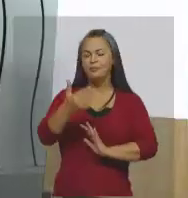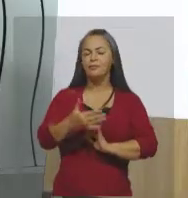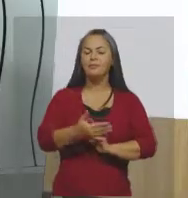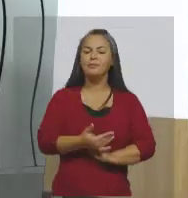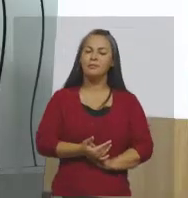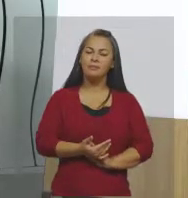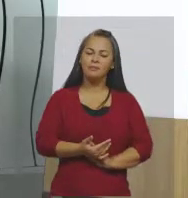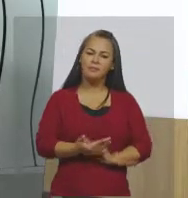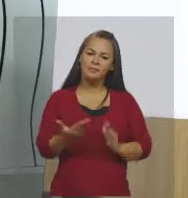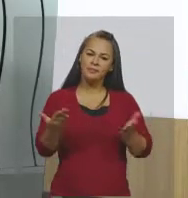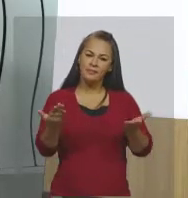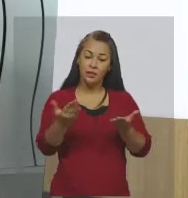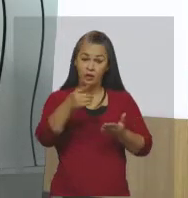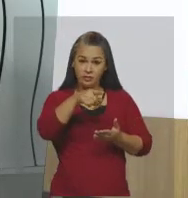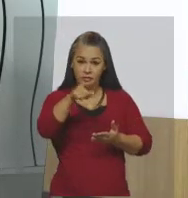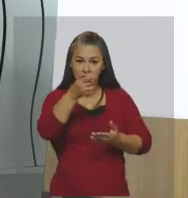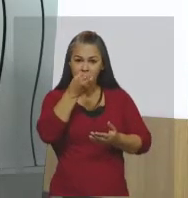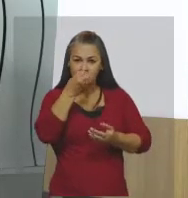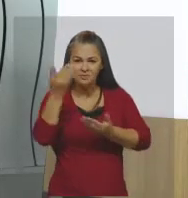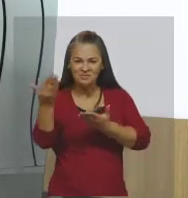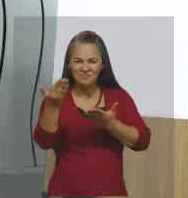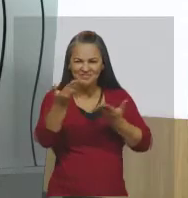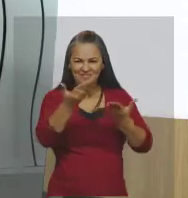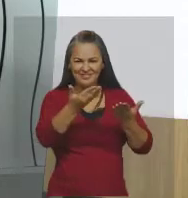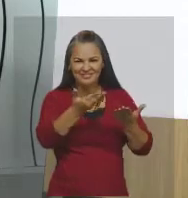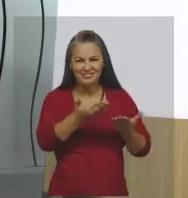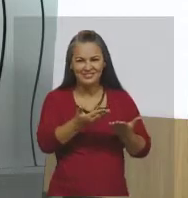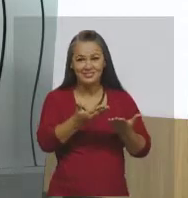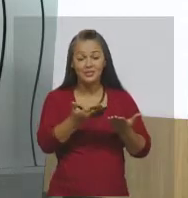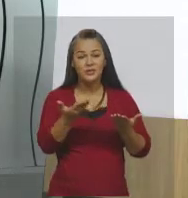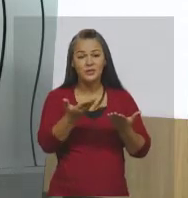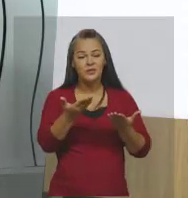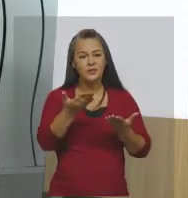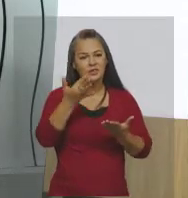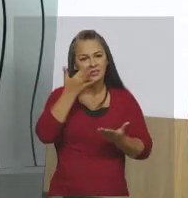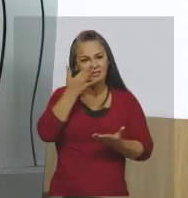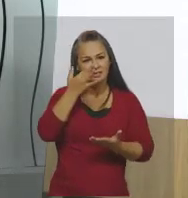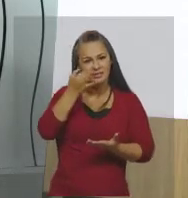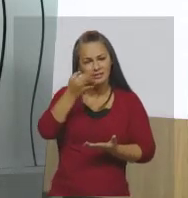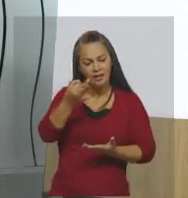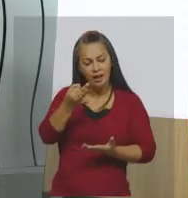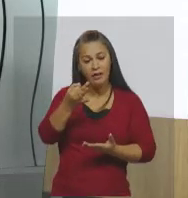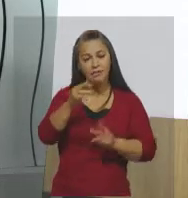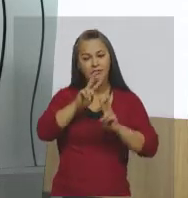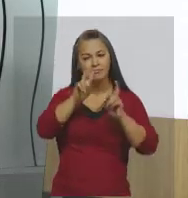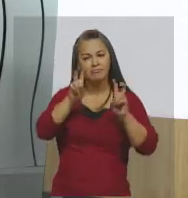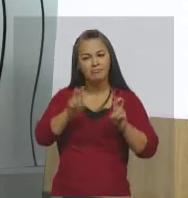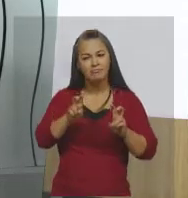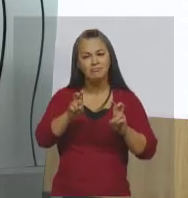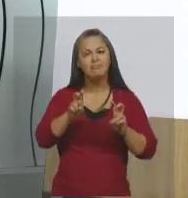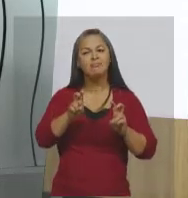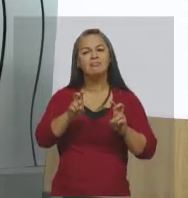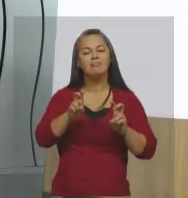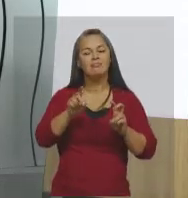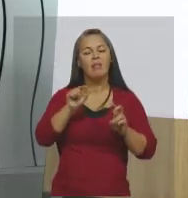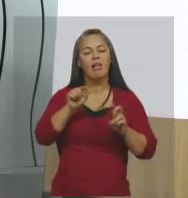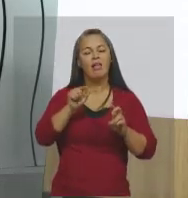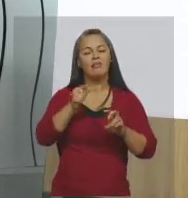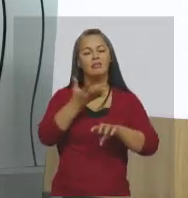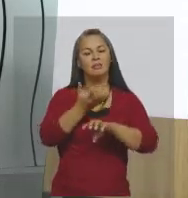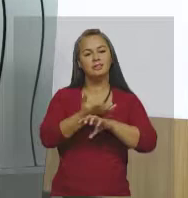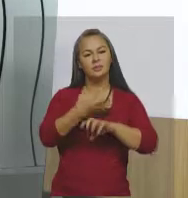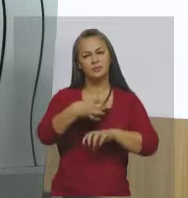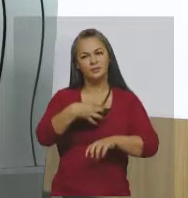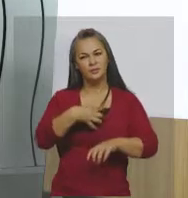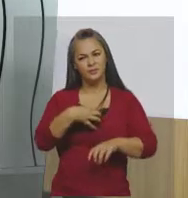Aluno, seja muito bem-vindo mais uma vez ao Se Liga na Educação de Ciências. E como a Bruna disse, vamos resolver algumas